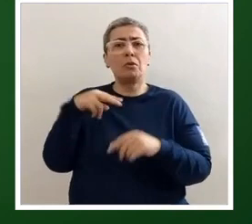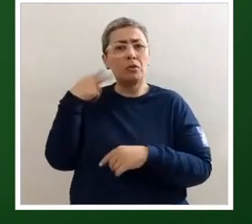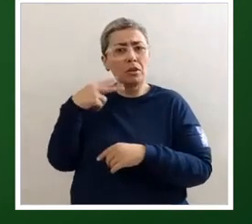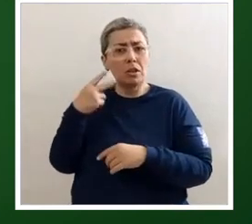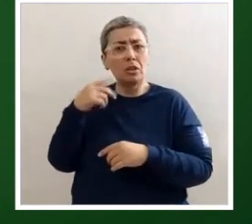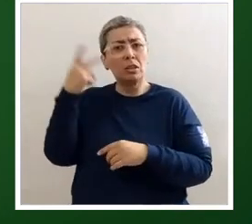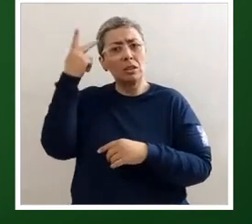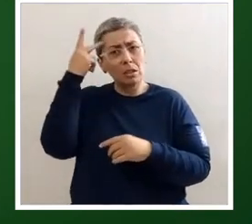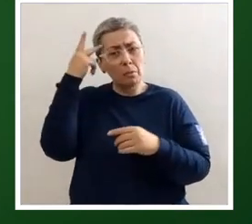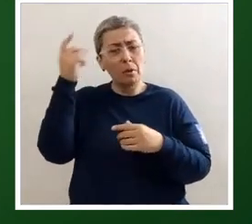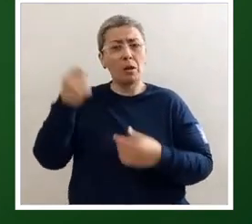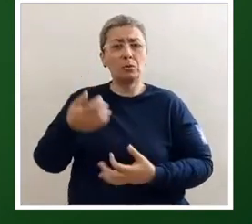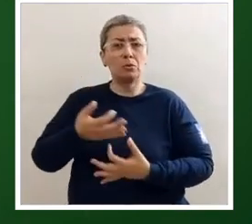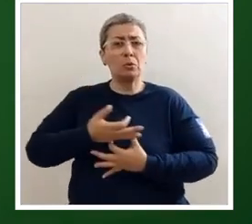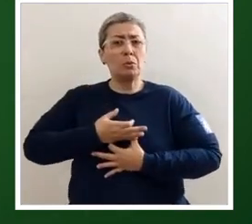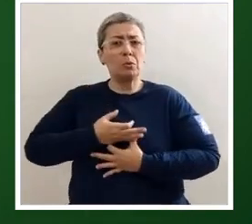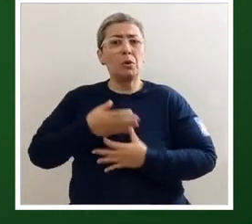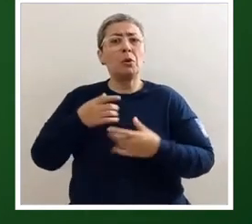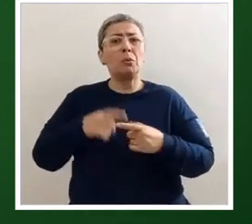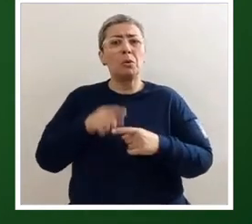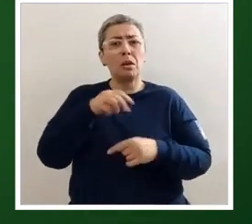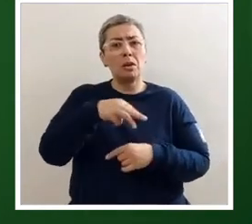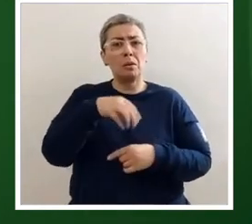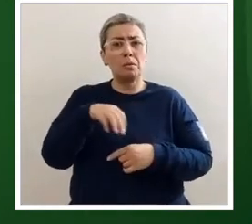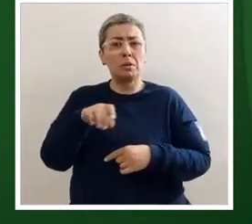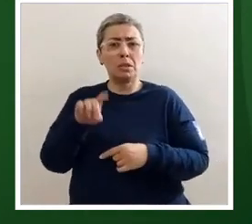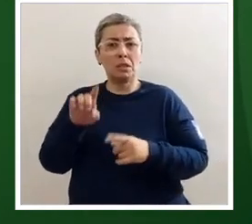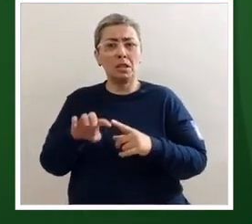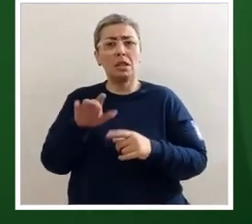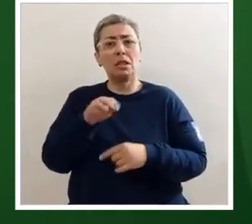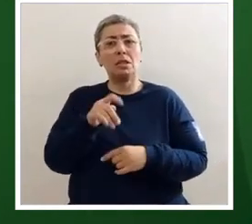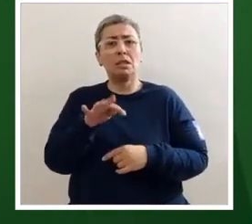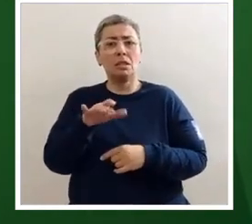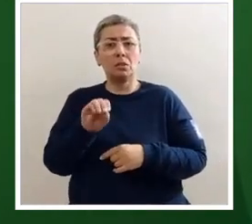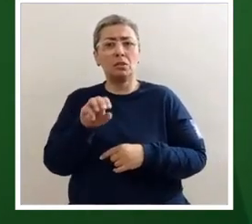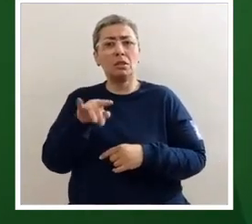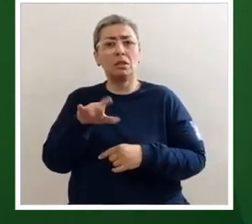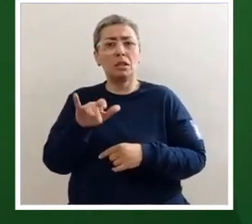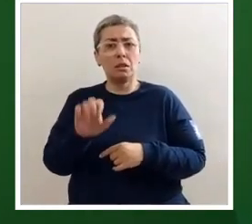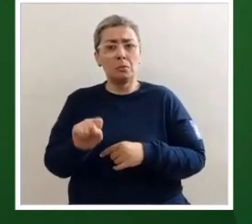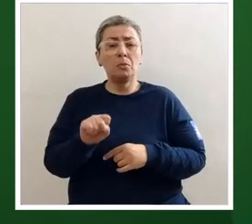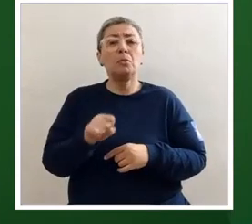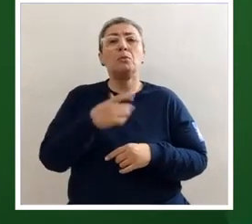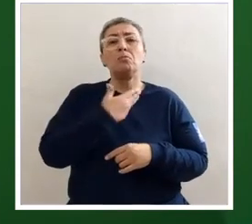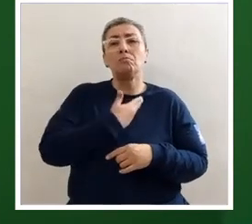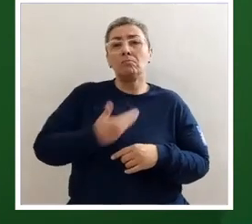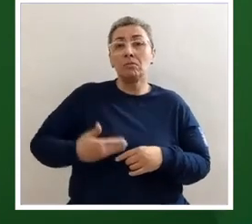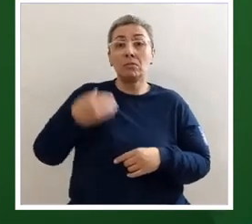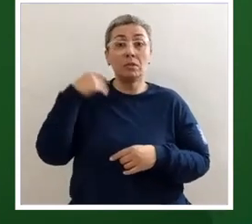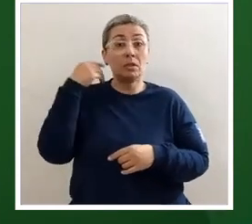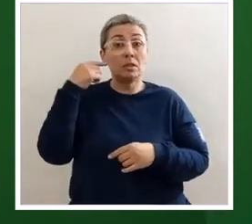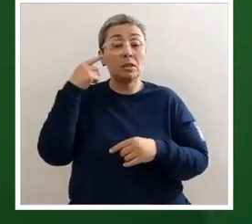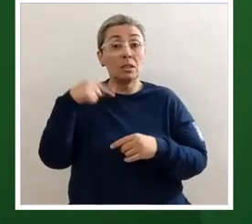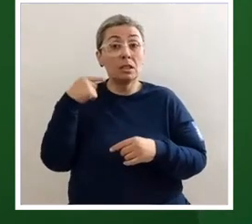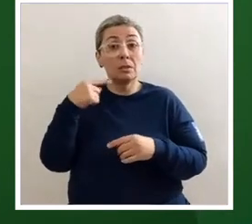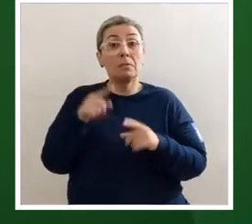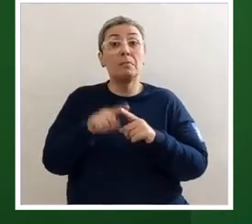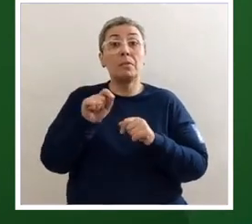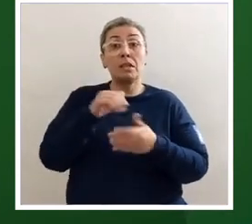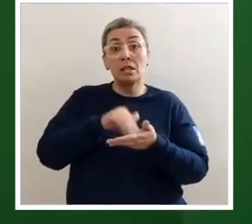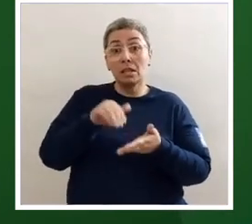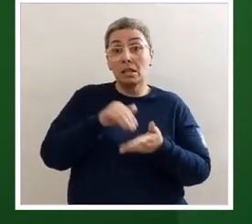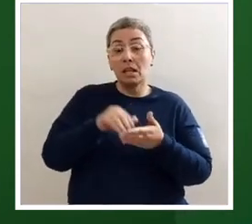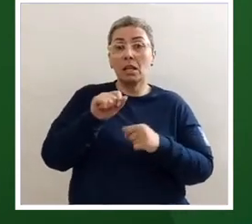recebeu a medalha MDC Caetano de Campos da Secretaria do Estado de Educação um prêmio